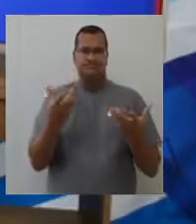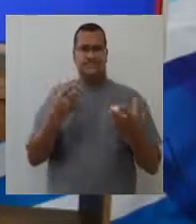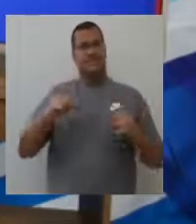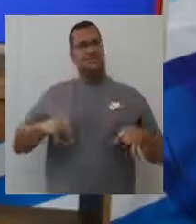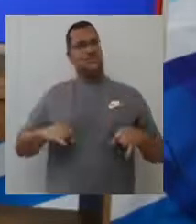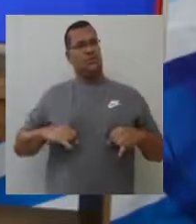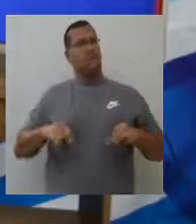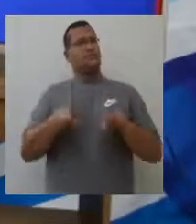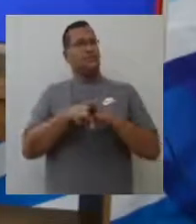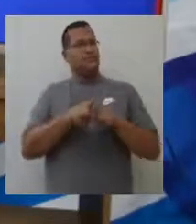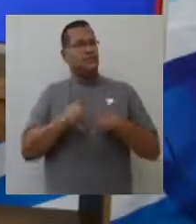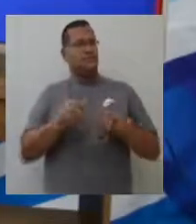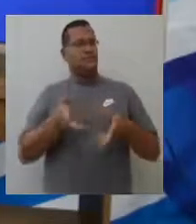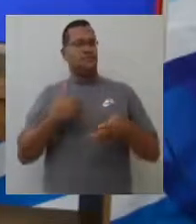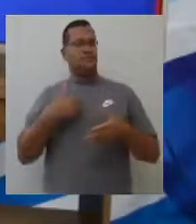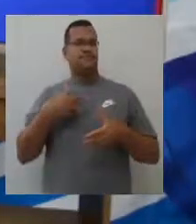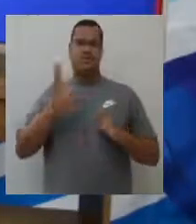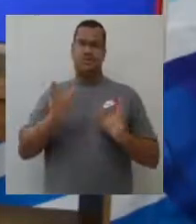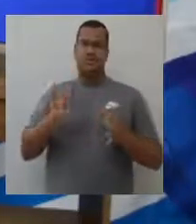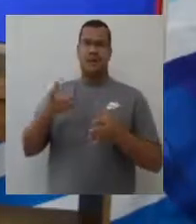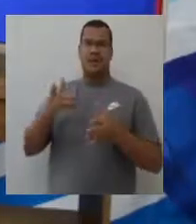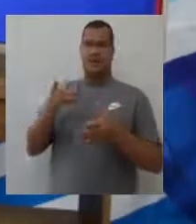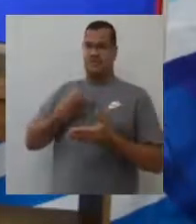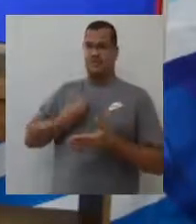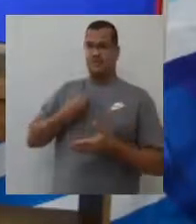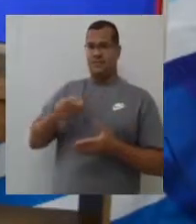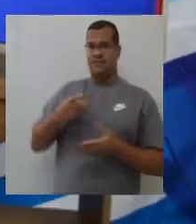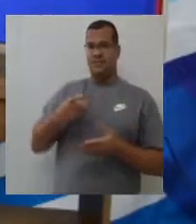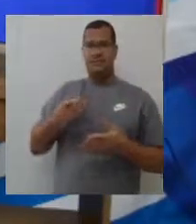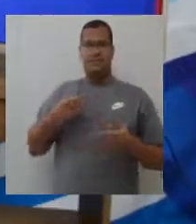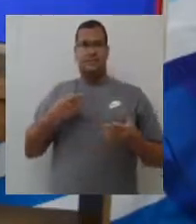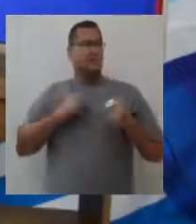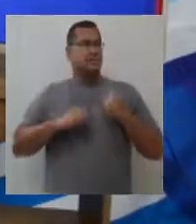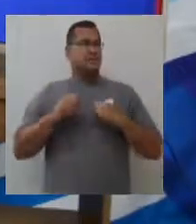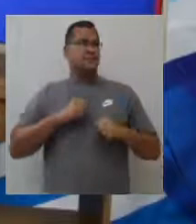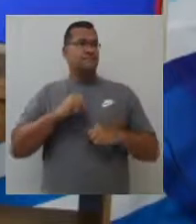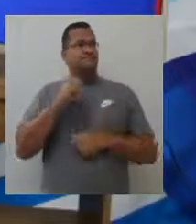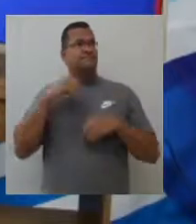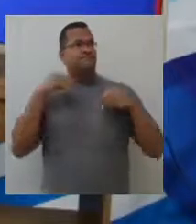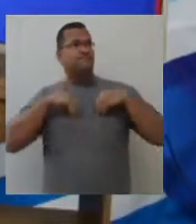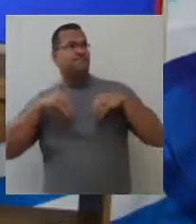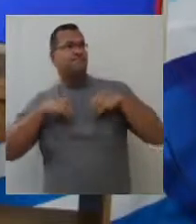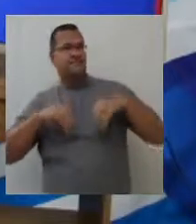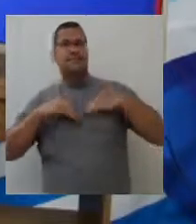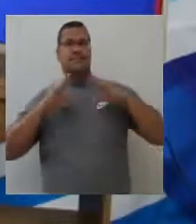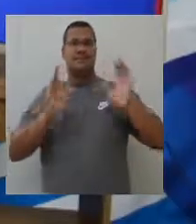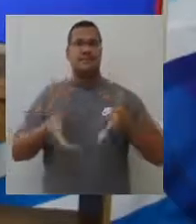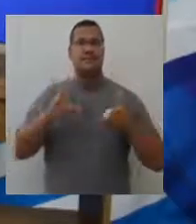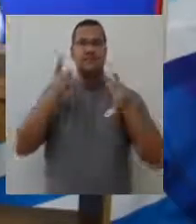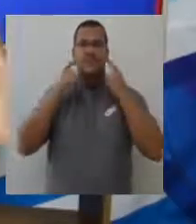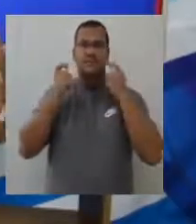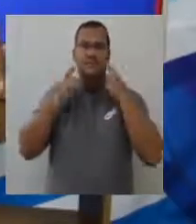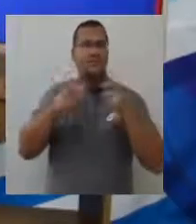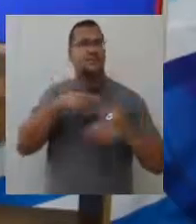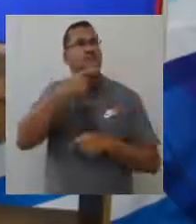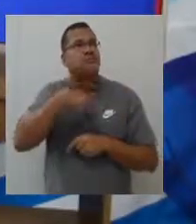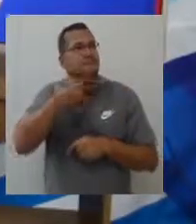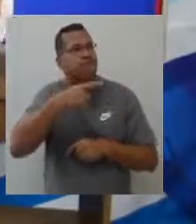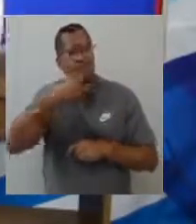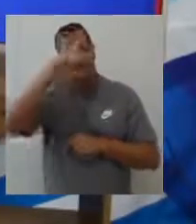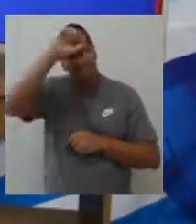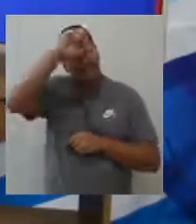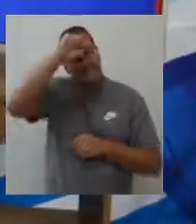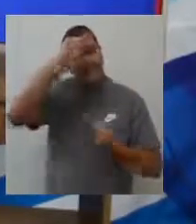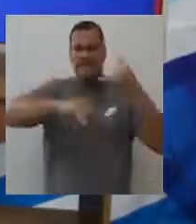isso. Cara, eu ficava deprimido, apreensivo, eu cheguei até a chorar. Pô, eu não consigo entender, meus